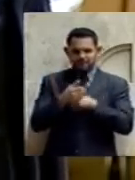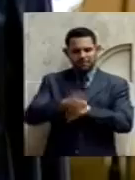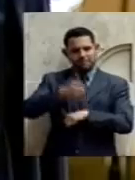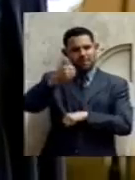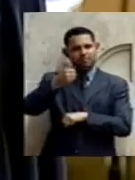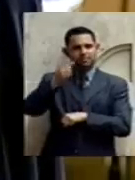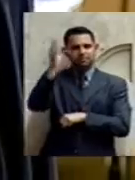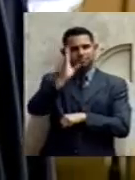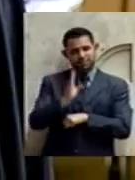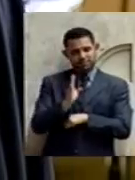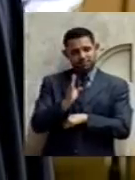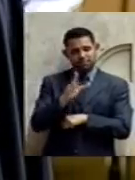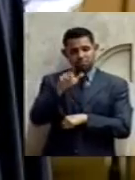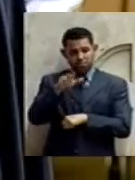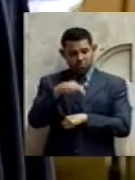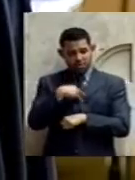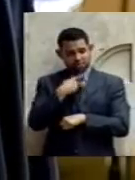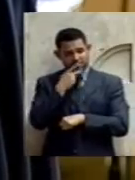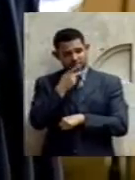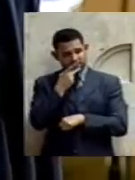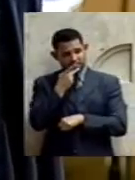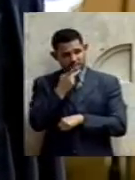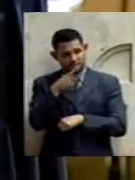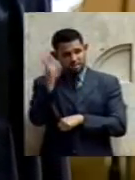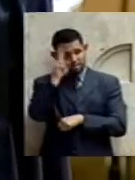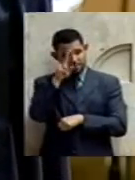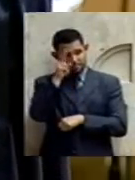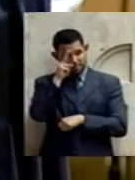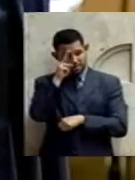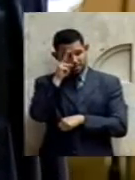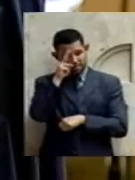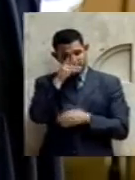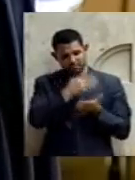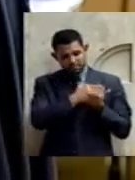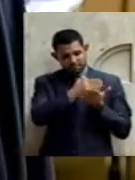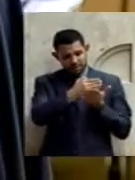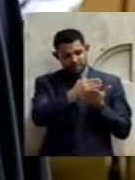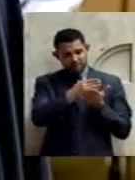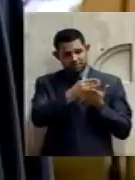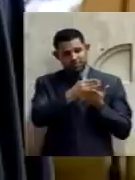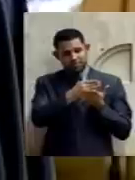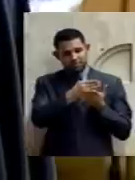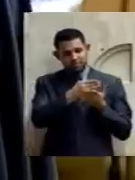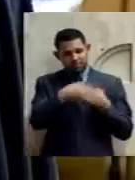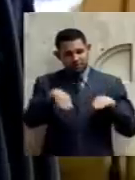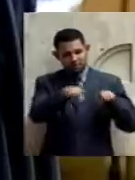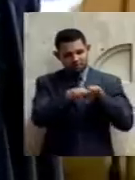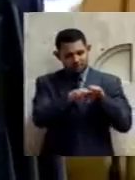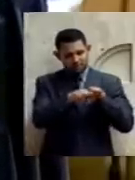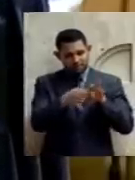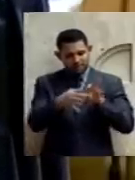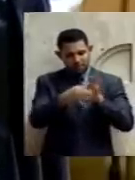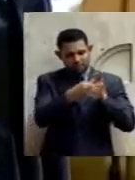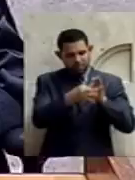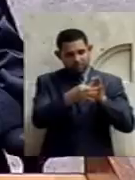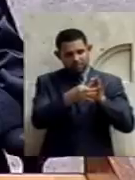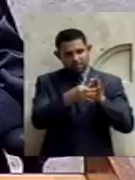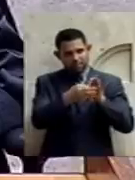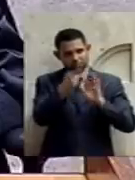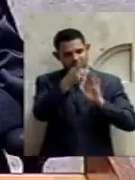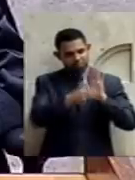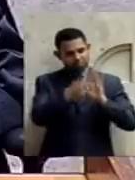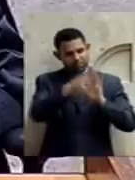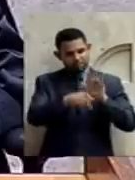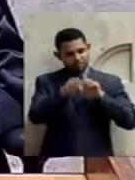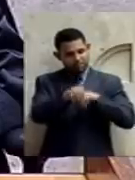melhor. Nunca é demais recordar que a prática democrática deve estar integrada aos planos educativos do